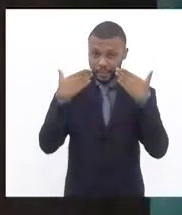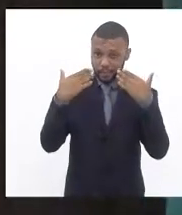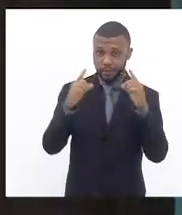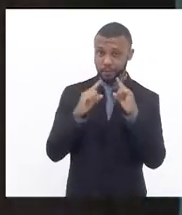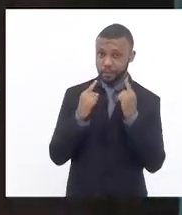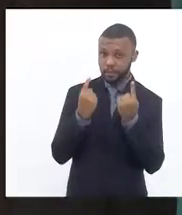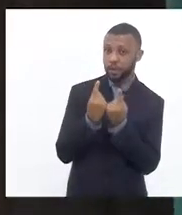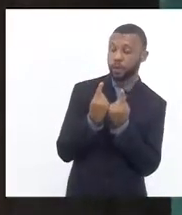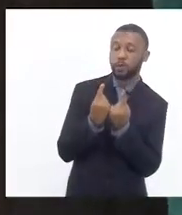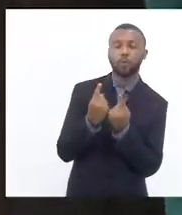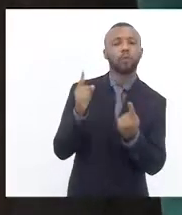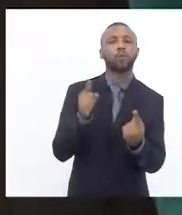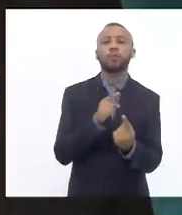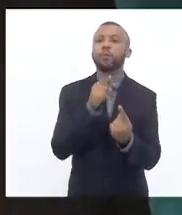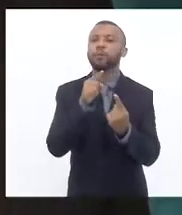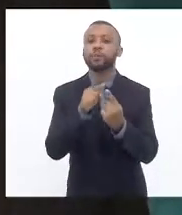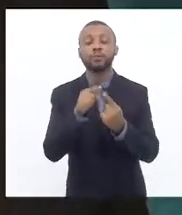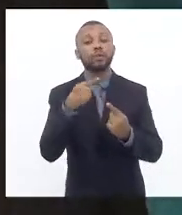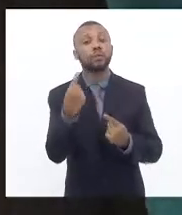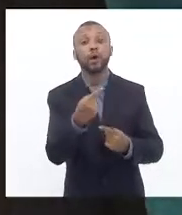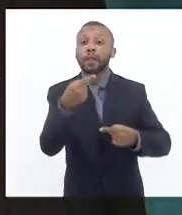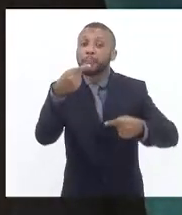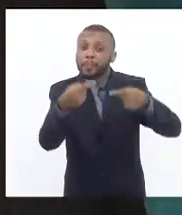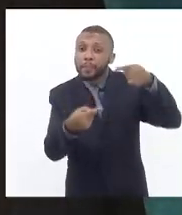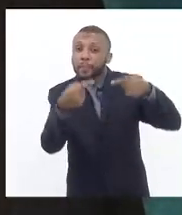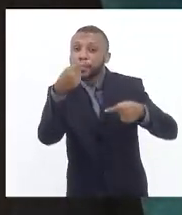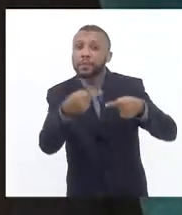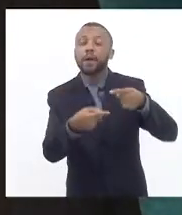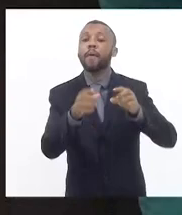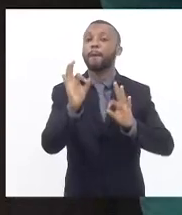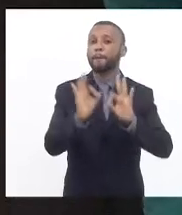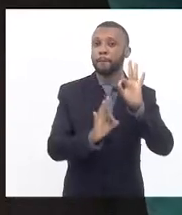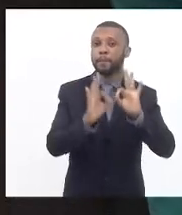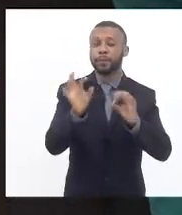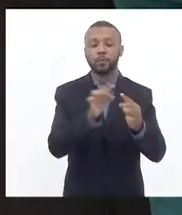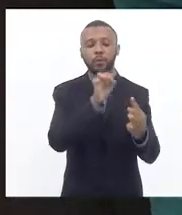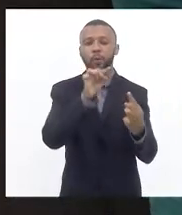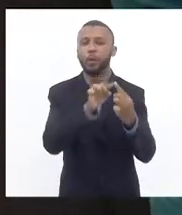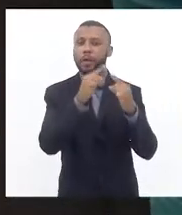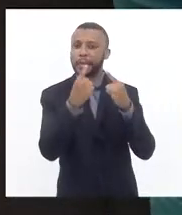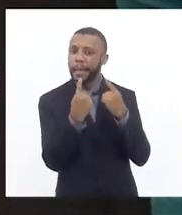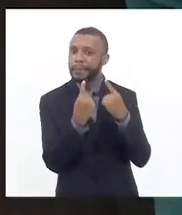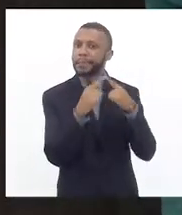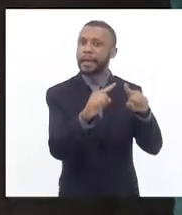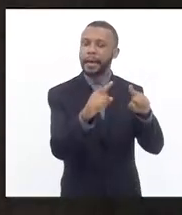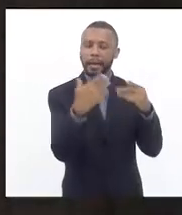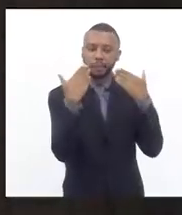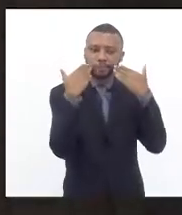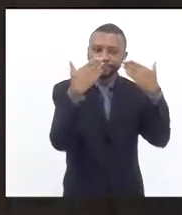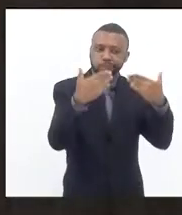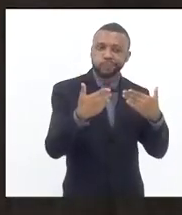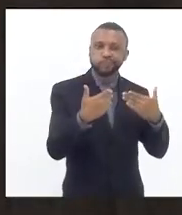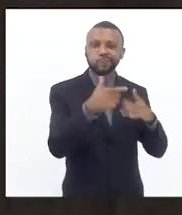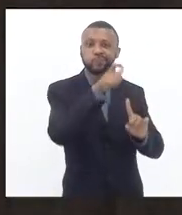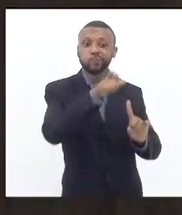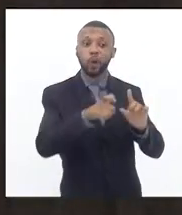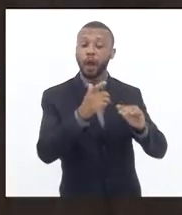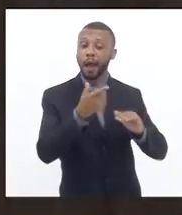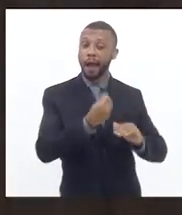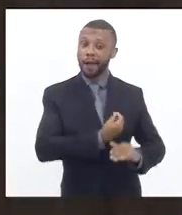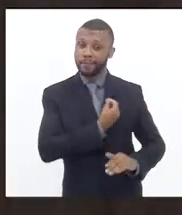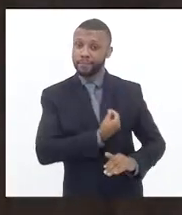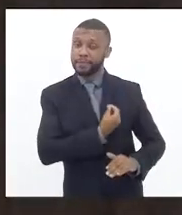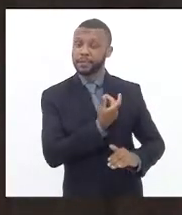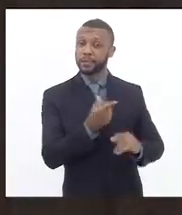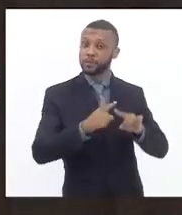justamente para gente debater um plano que vem aí desencontro e que vai de ataque Frontal à Vida os servidores públicos